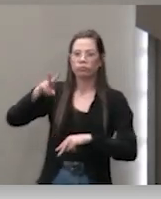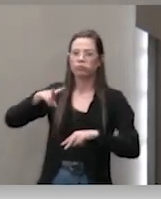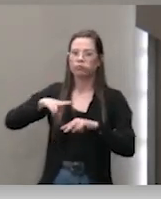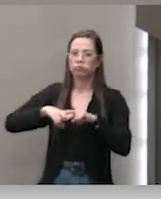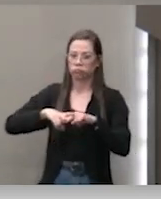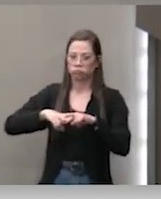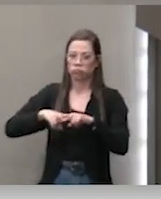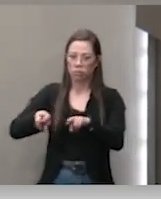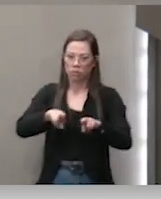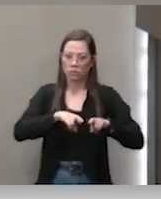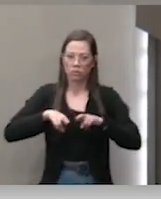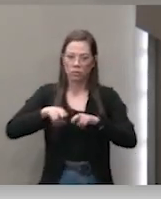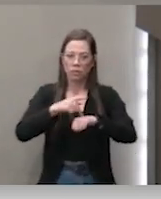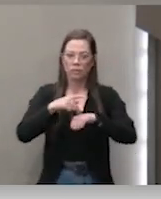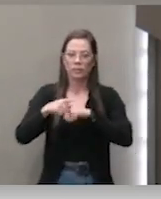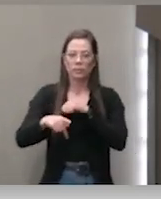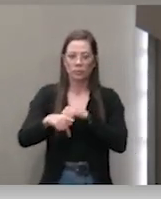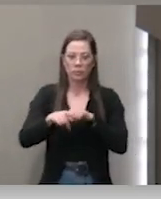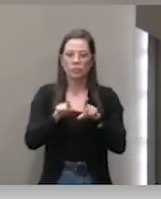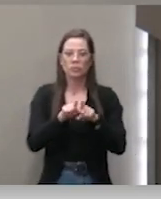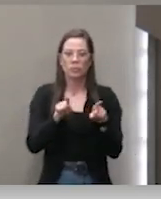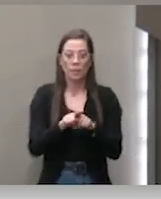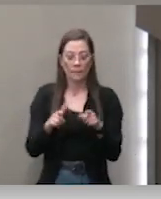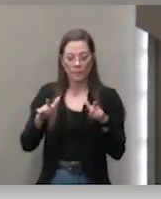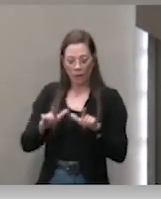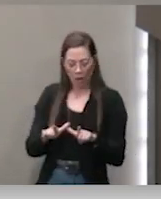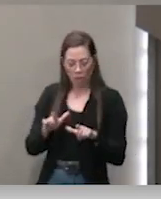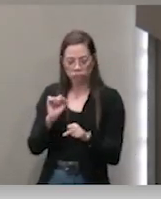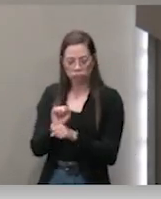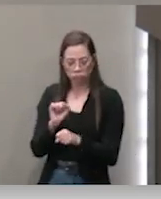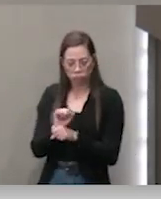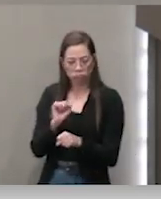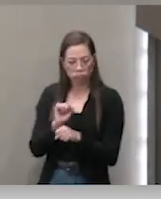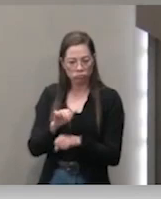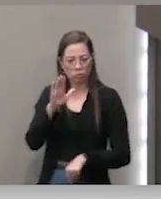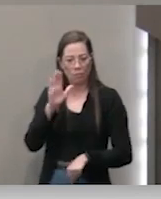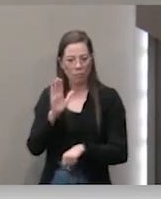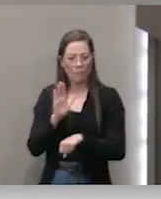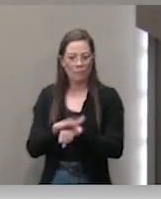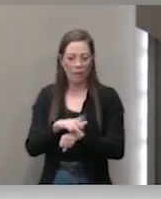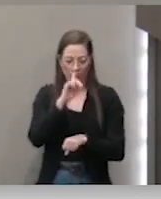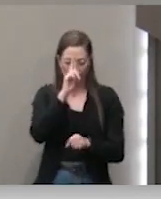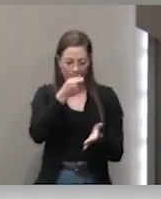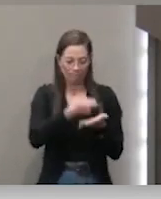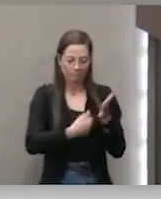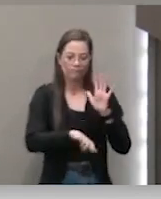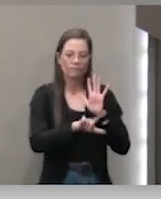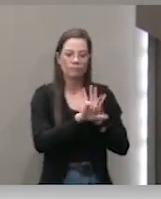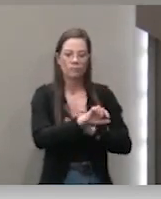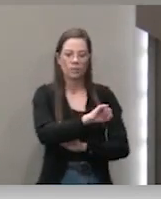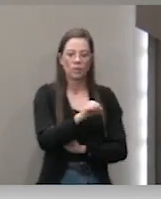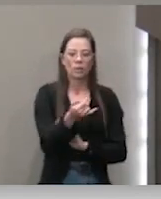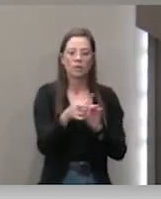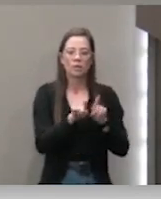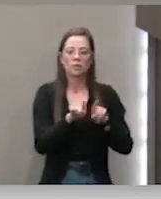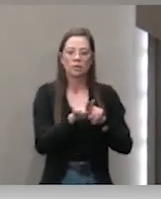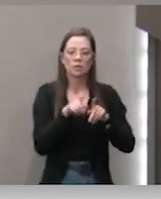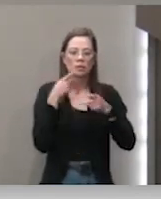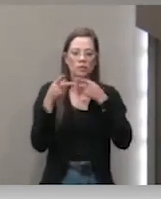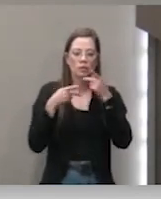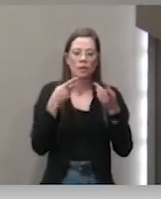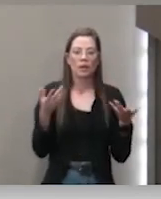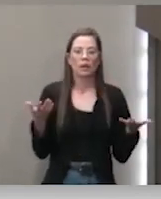presídio regional de Passo Fundo e lá vai aguardar o mais rigor da lei. Aproveitando para dizer